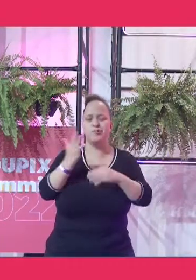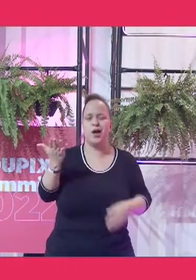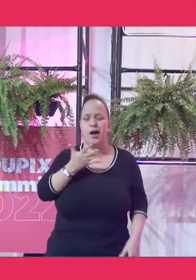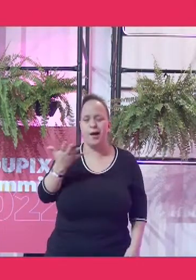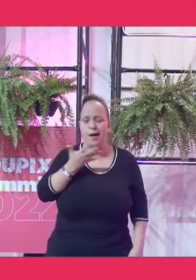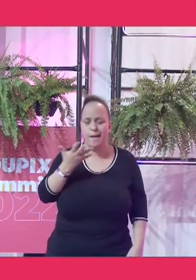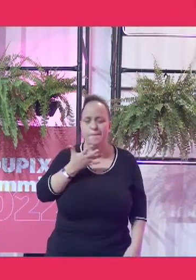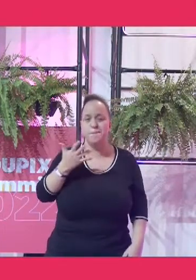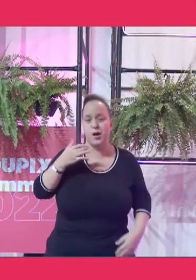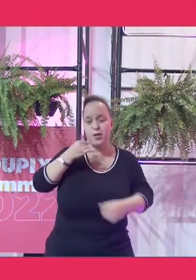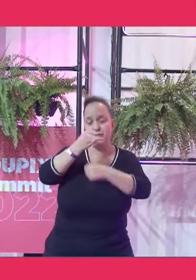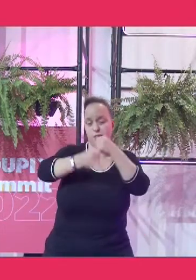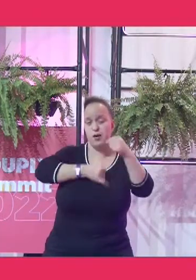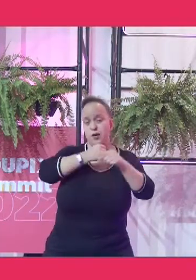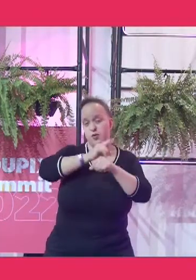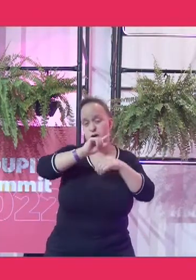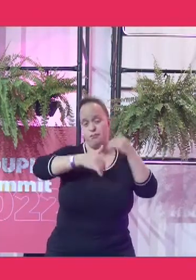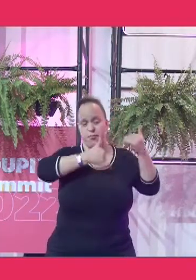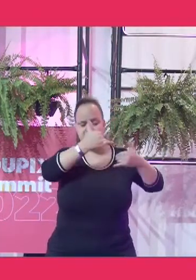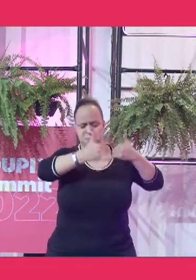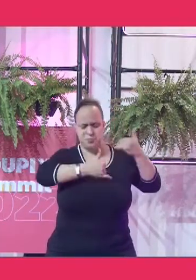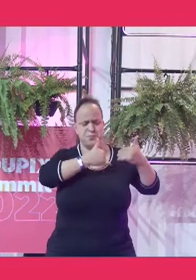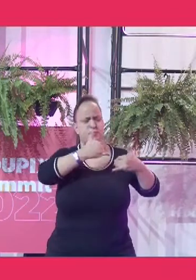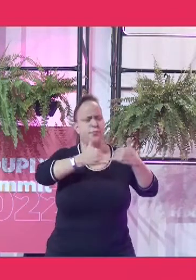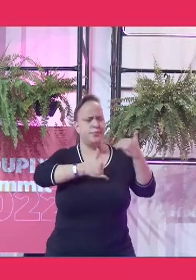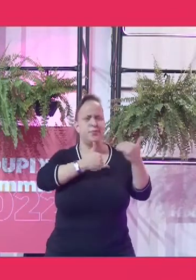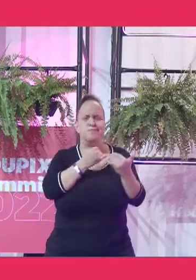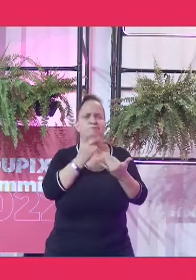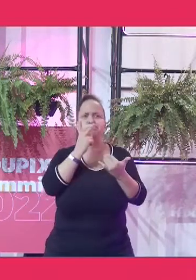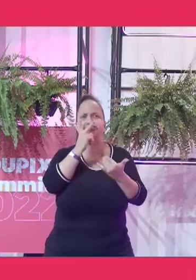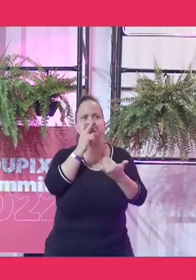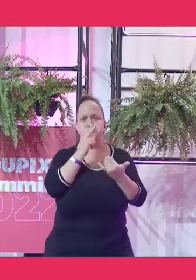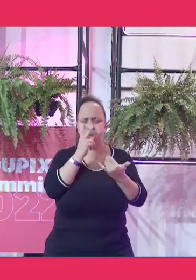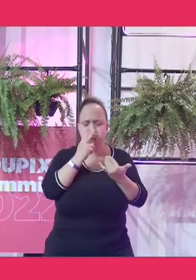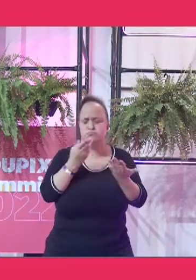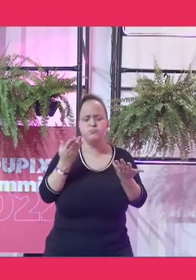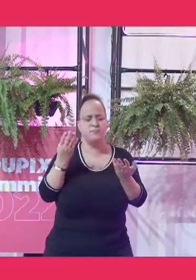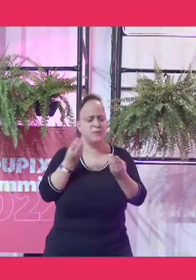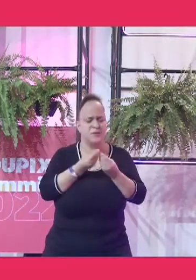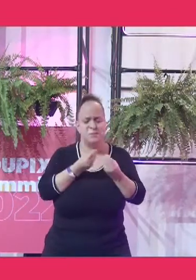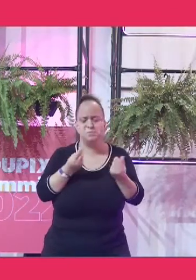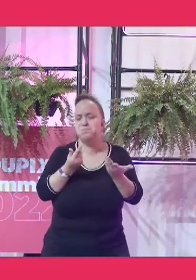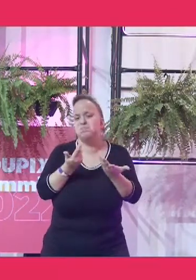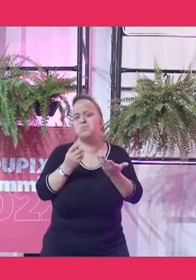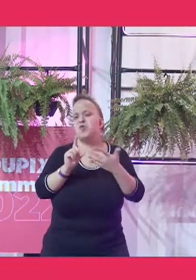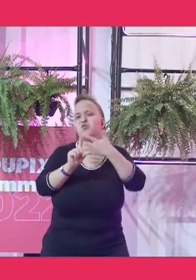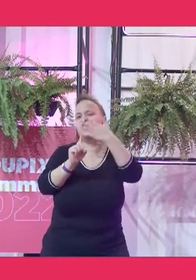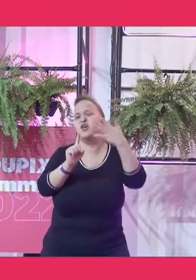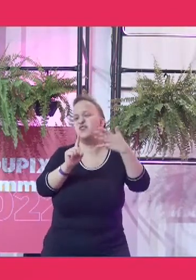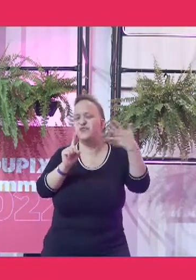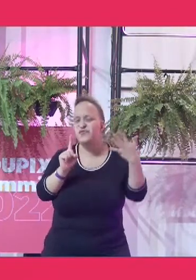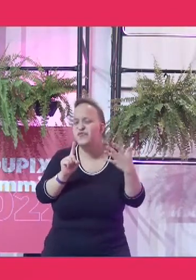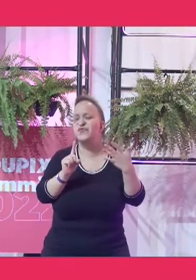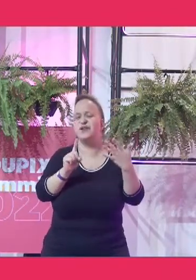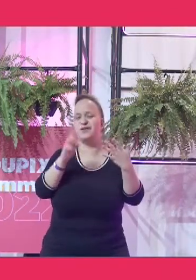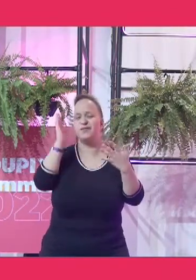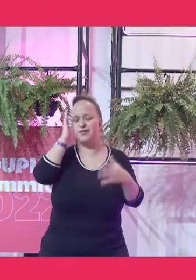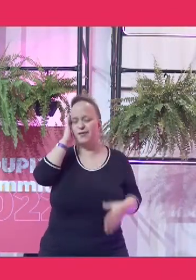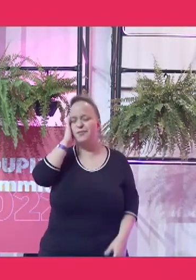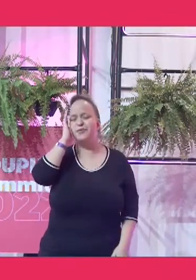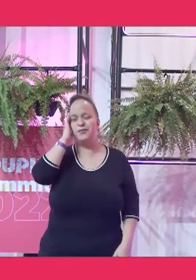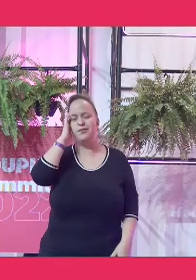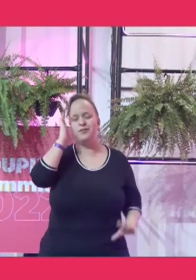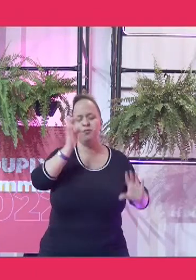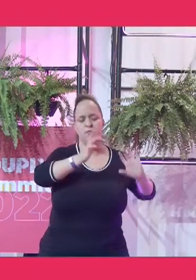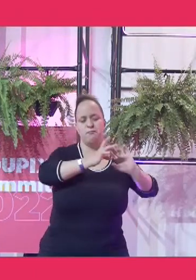como entretenimento, né? Quase como se fosse esse, sei lá, um Netflix, um cardápio gigante de essa